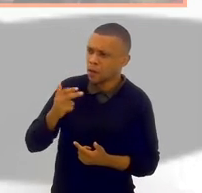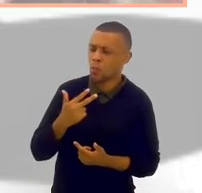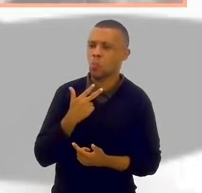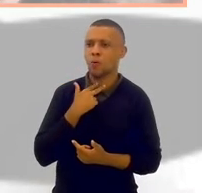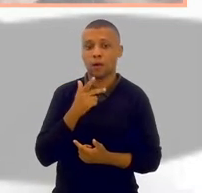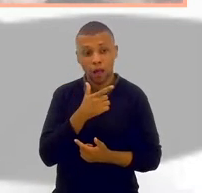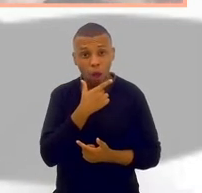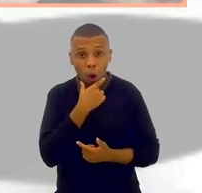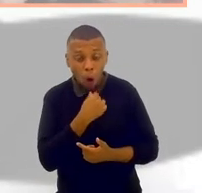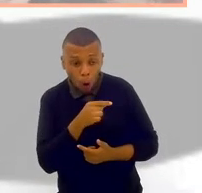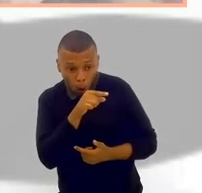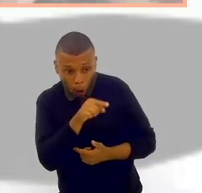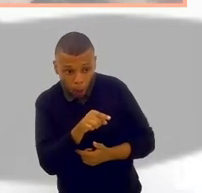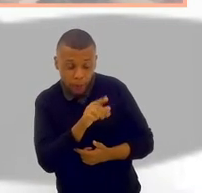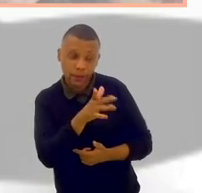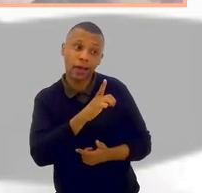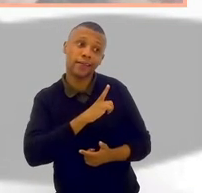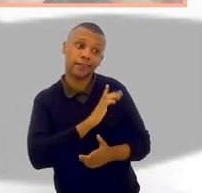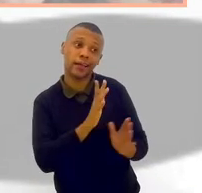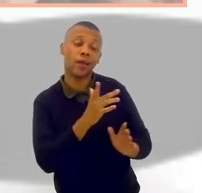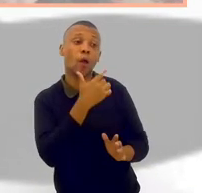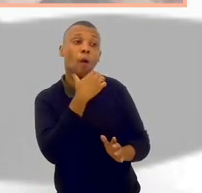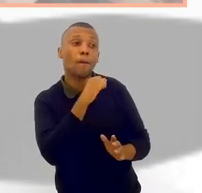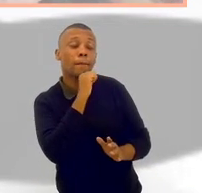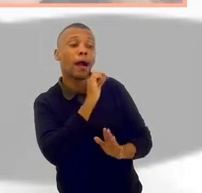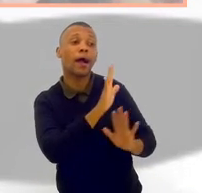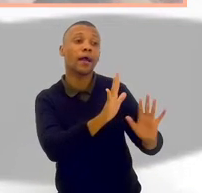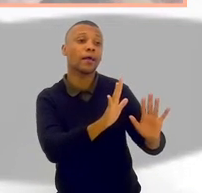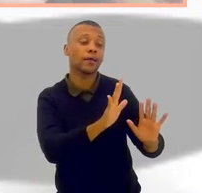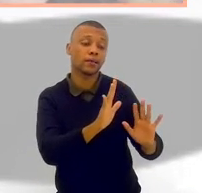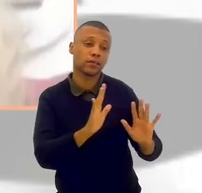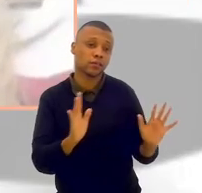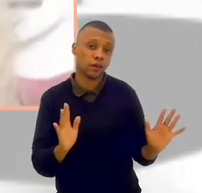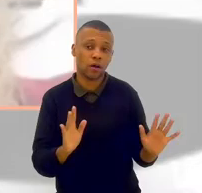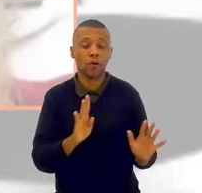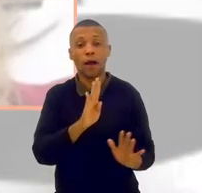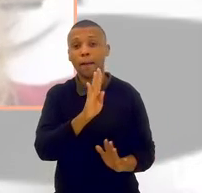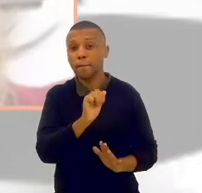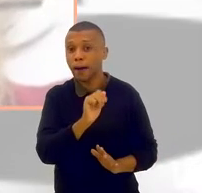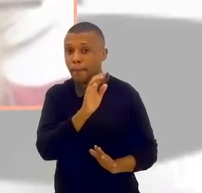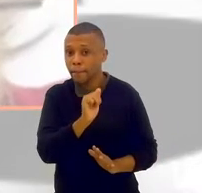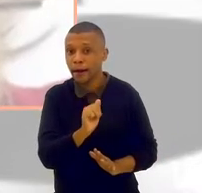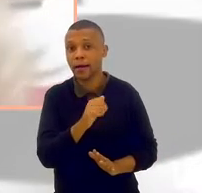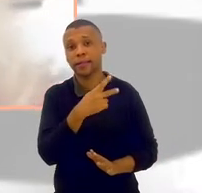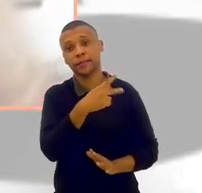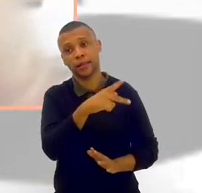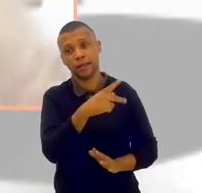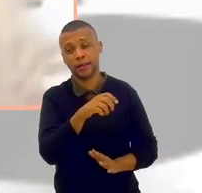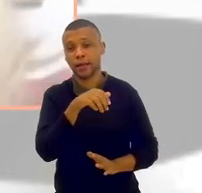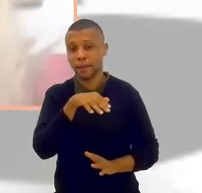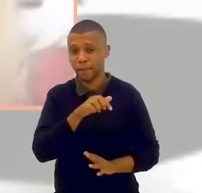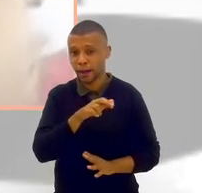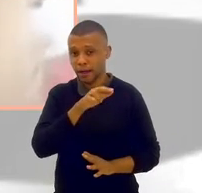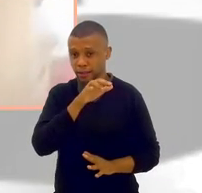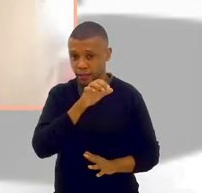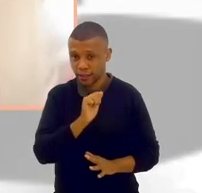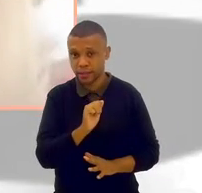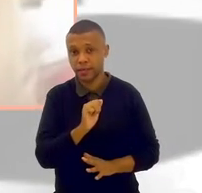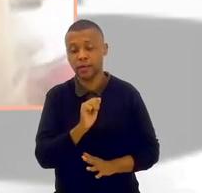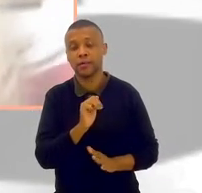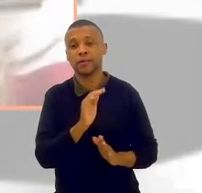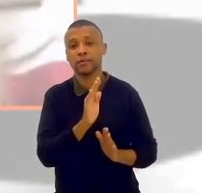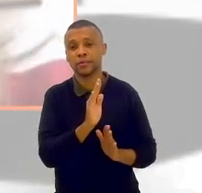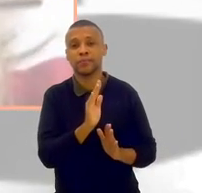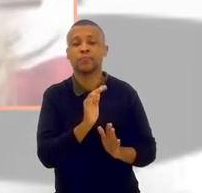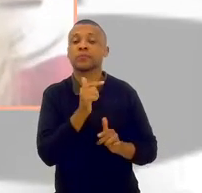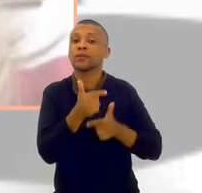não posso, não, você não é homem, homem não entra, nem você nem o papai, só pode finar para mim. A babá deles, que é a Maria, que está hoje, inclusive, na Renata,